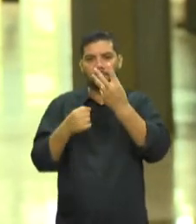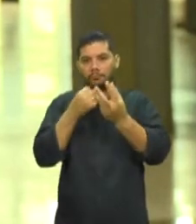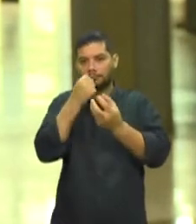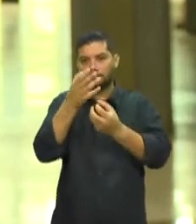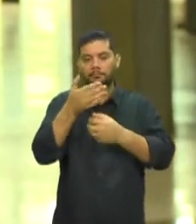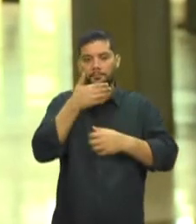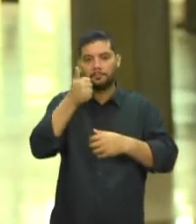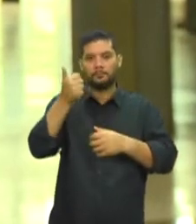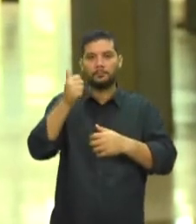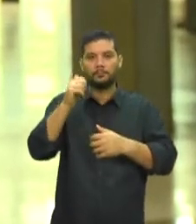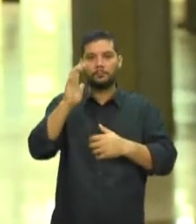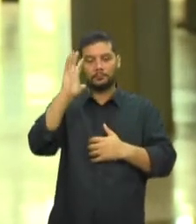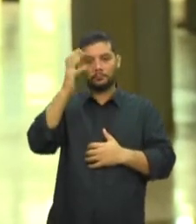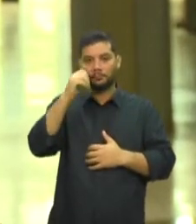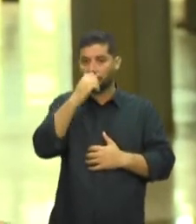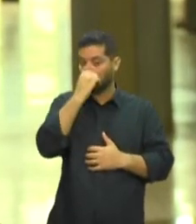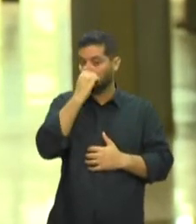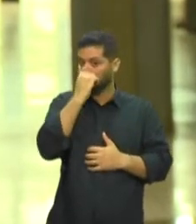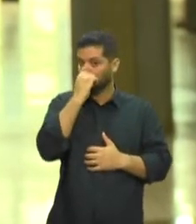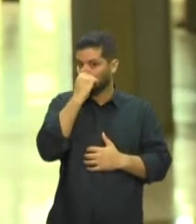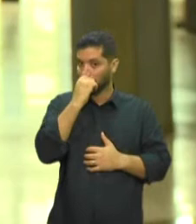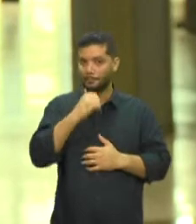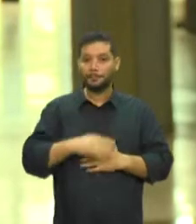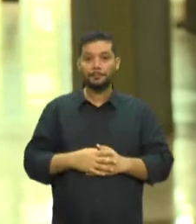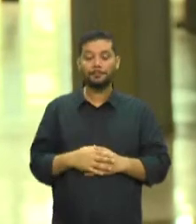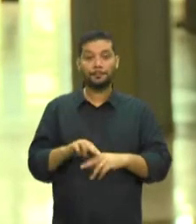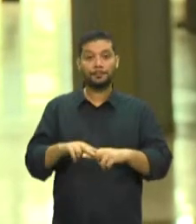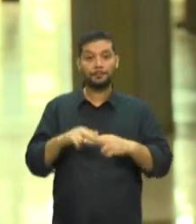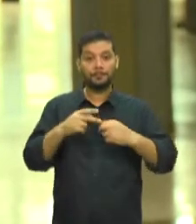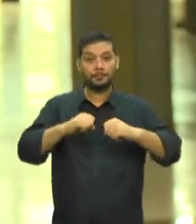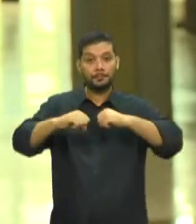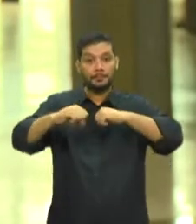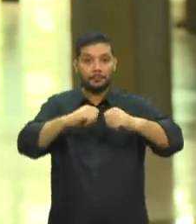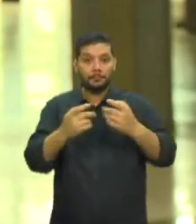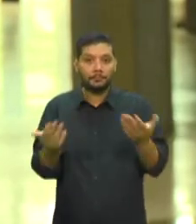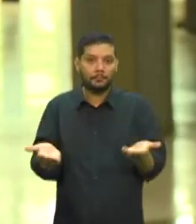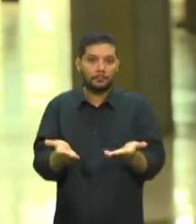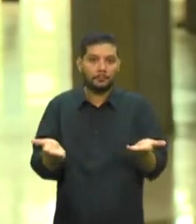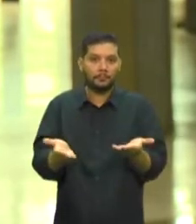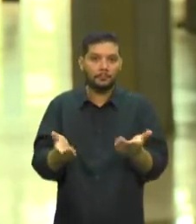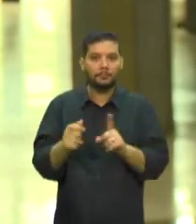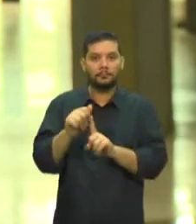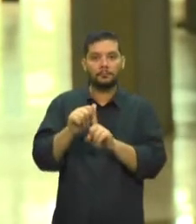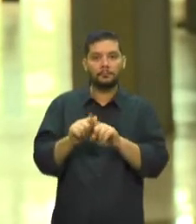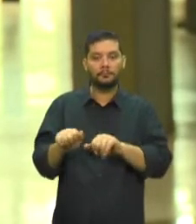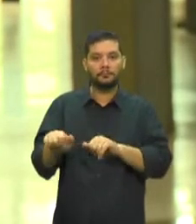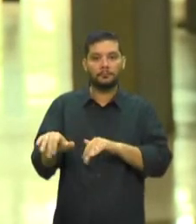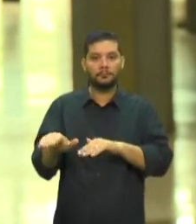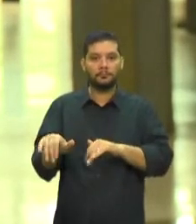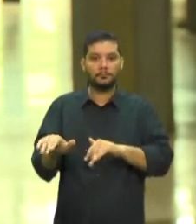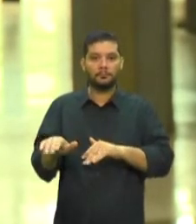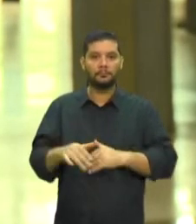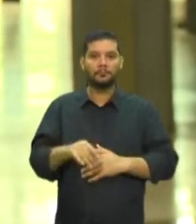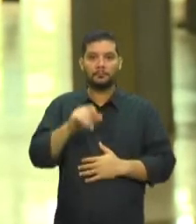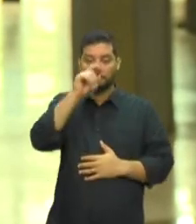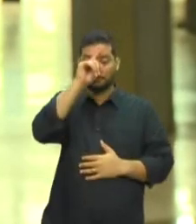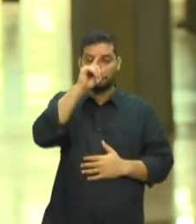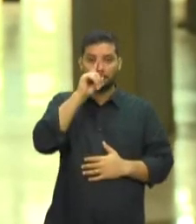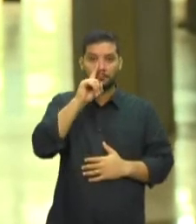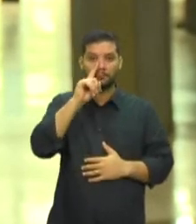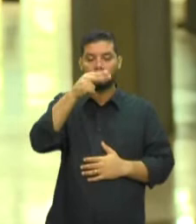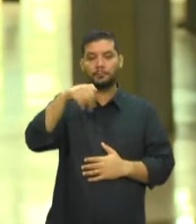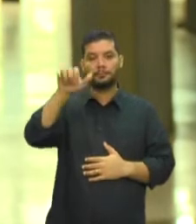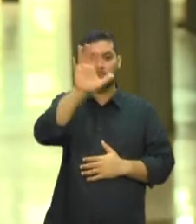Debates desse mês traz esse tema, porque nós estamos também no mês do Setembro Amarelo, que é nacional, né? Mas